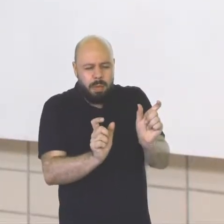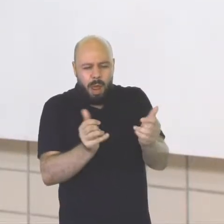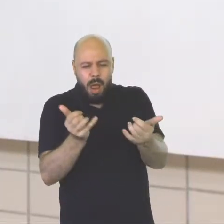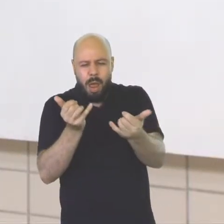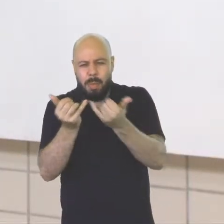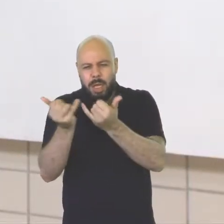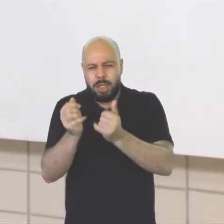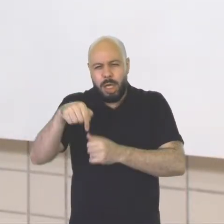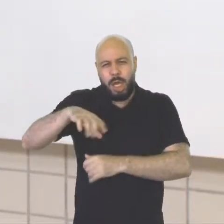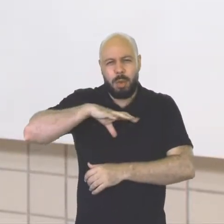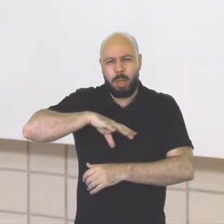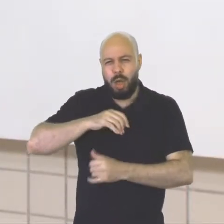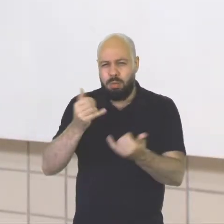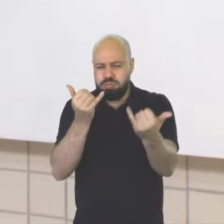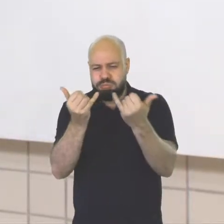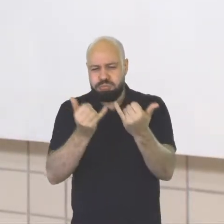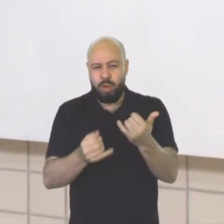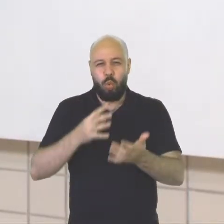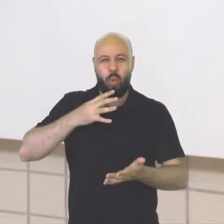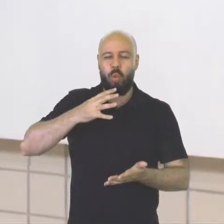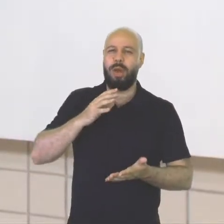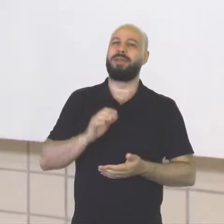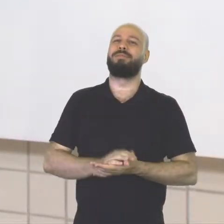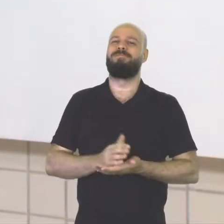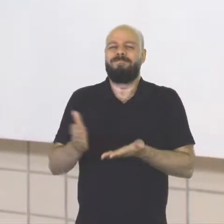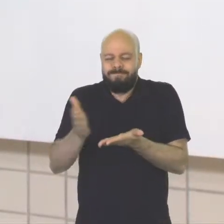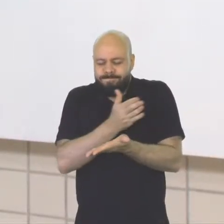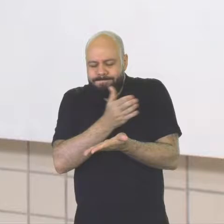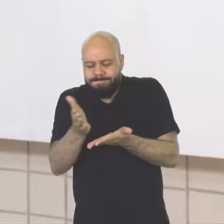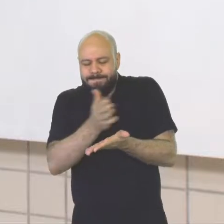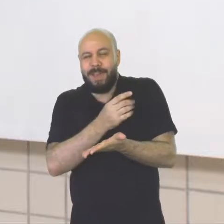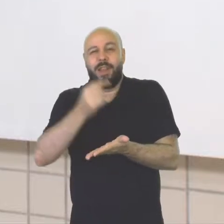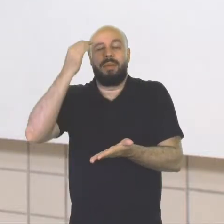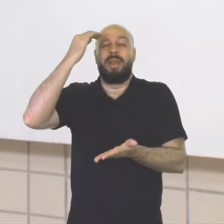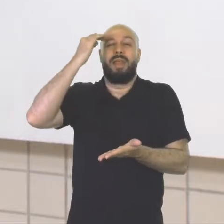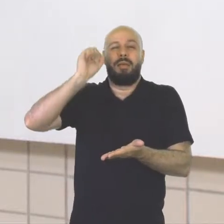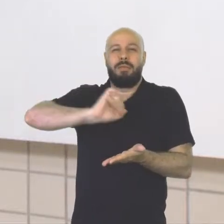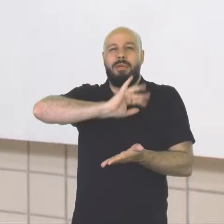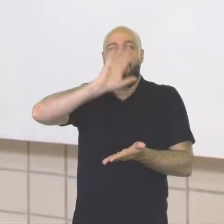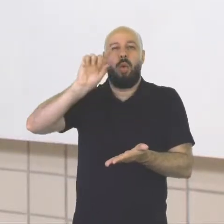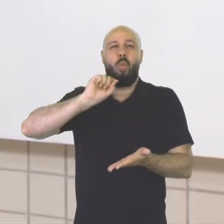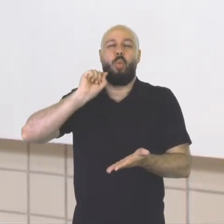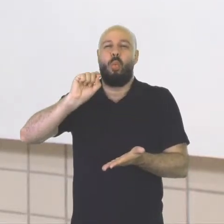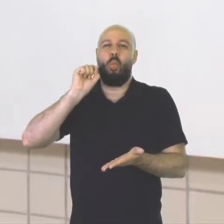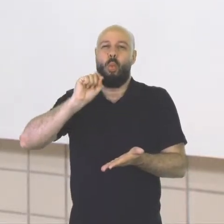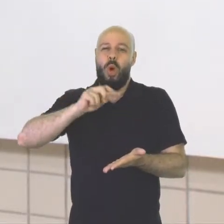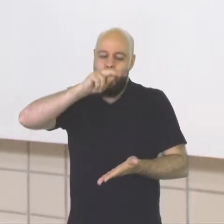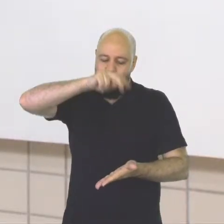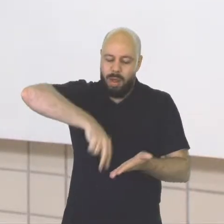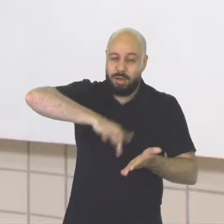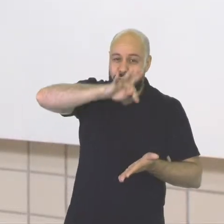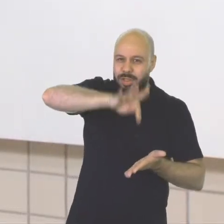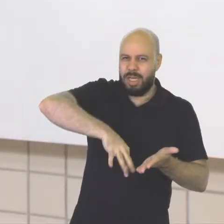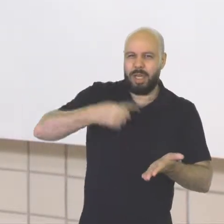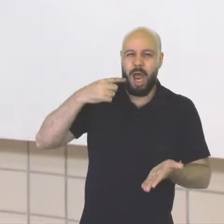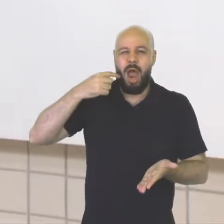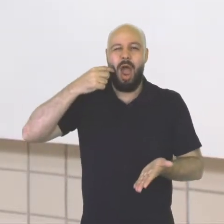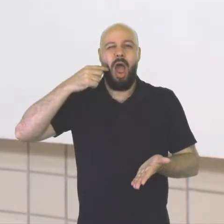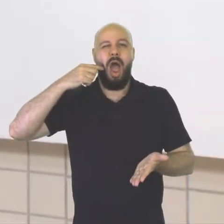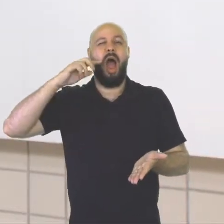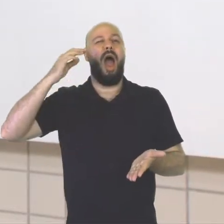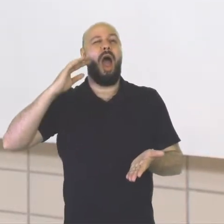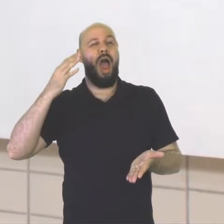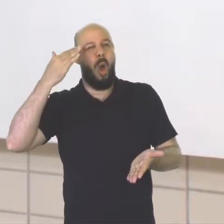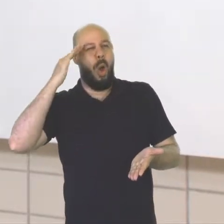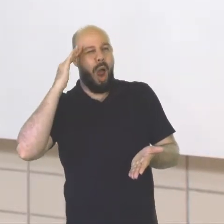nossas, palavras que eu já conheço, né, e a partir de então, já tentar decodificar aí do que